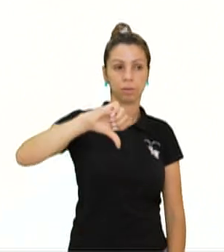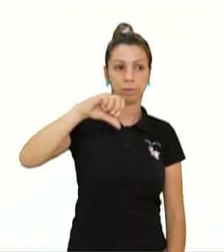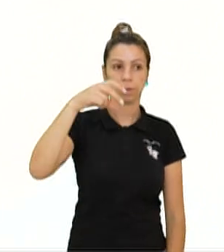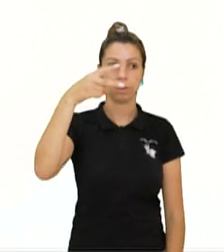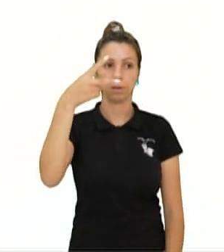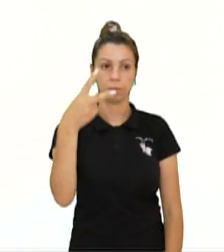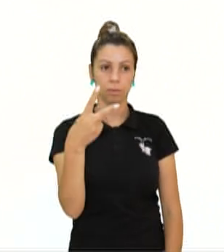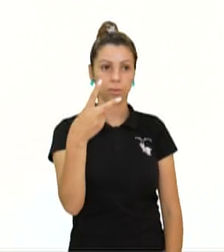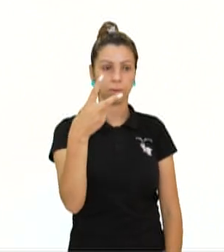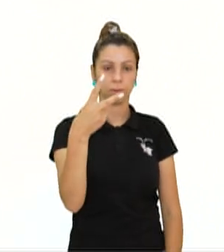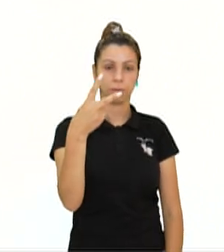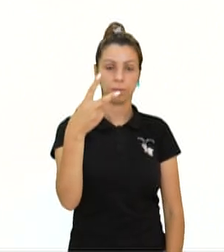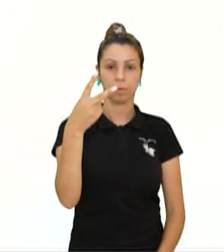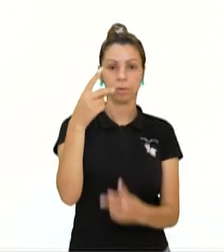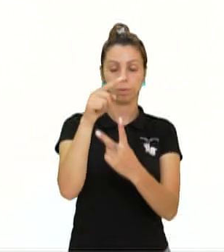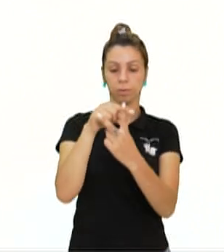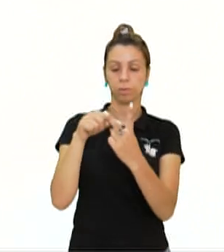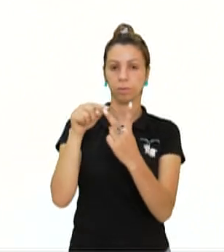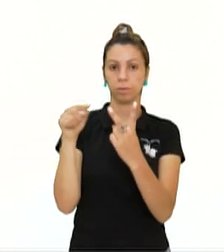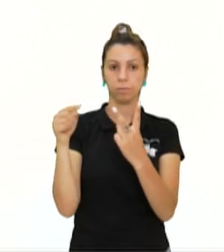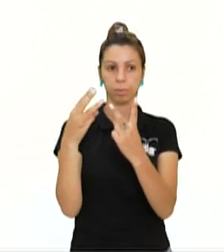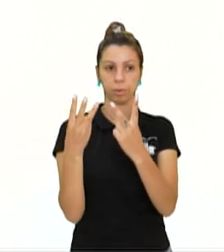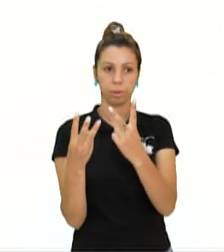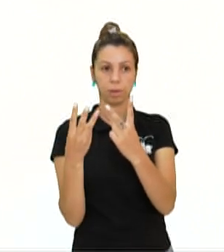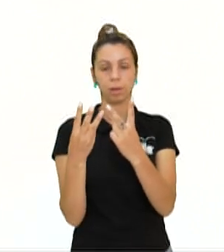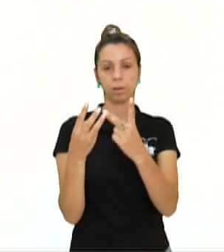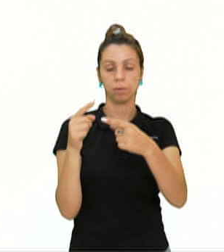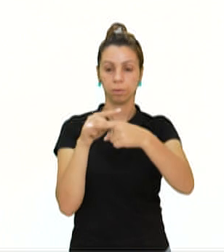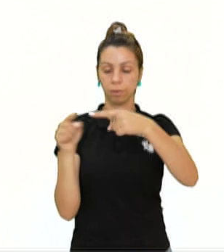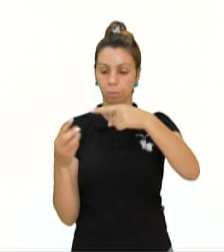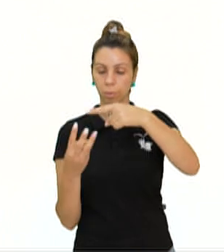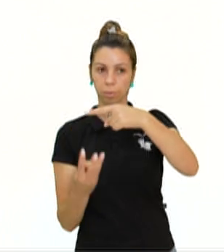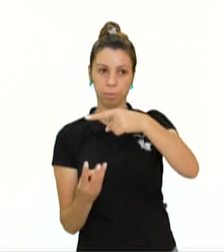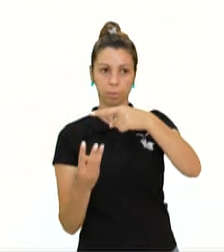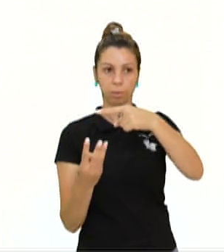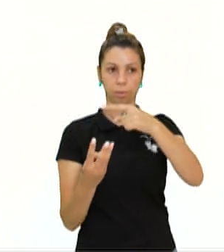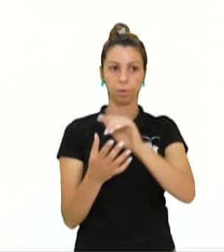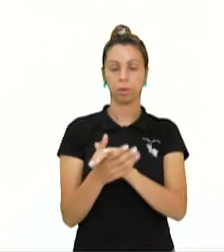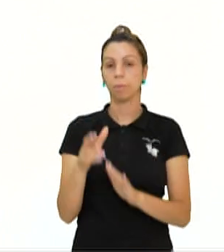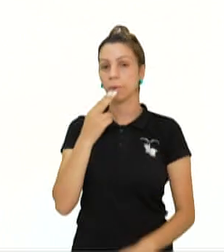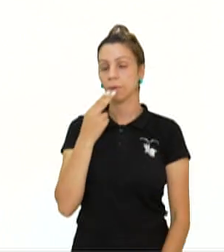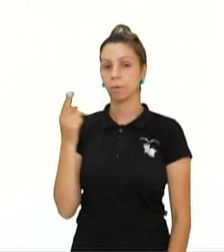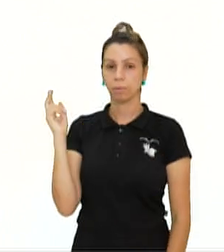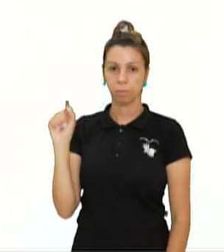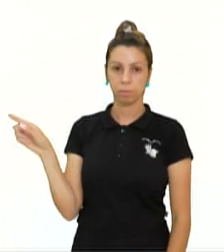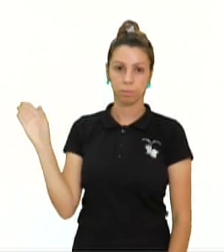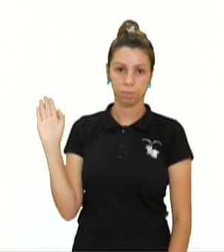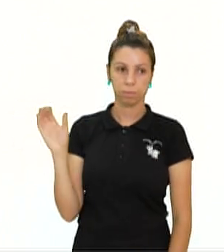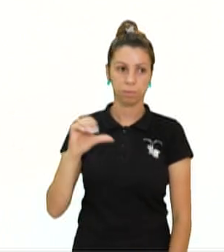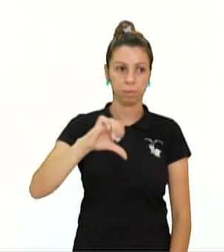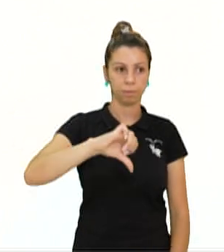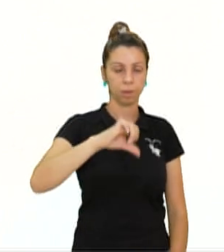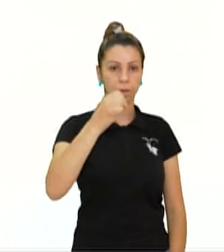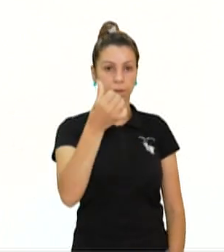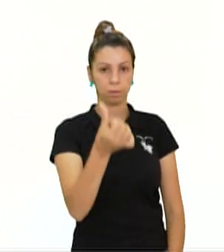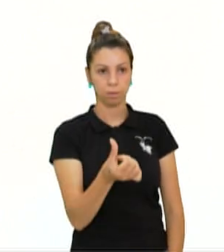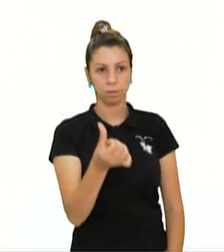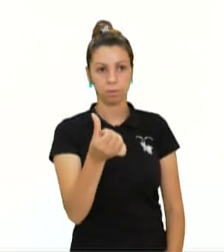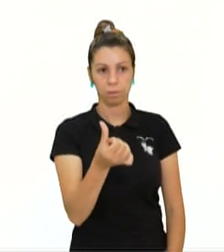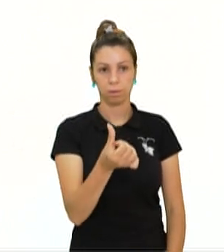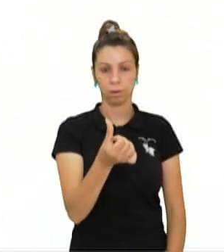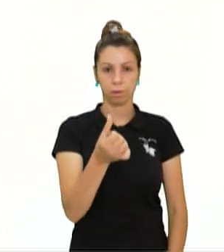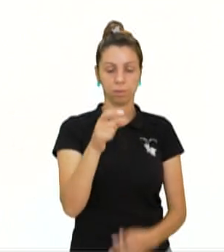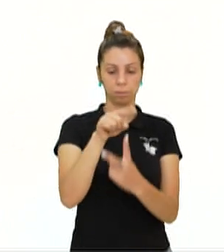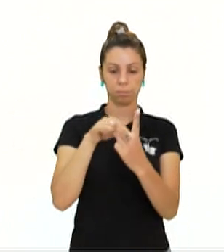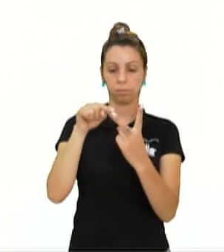192 dividido por 2, 96, né? A mim foi outro, mas nós chegamos no mesmo resultado. Até agora,